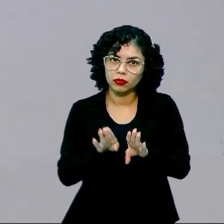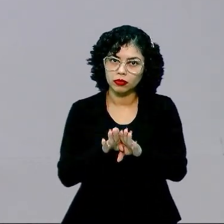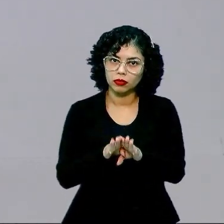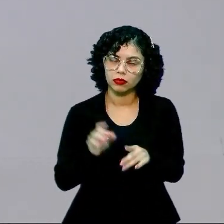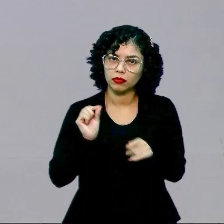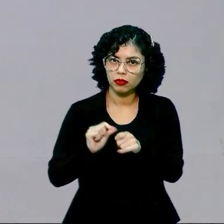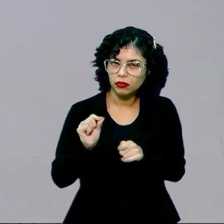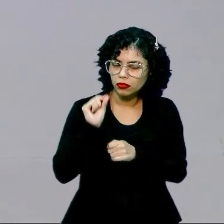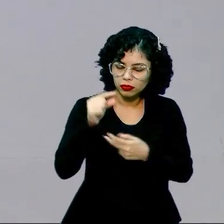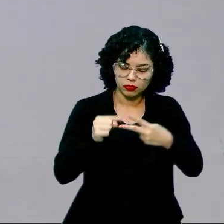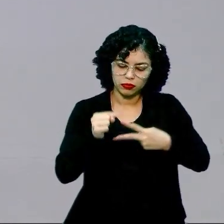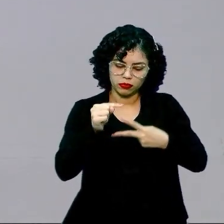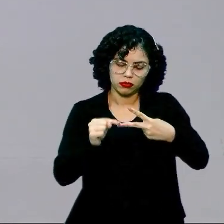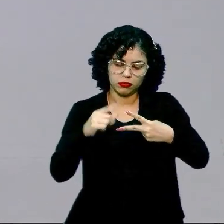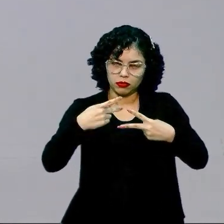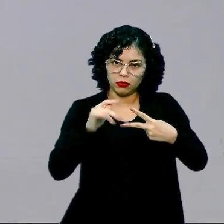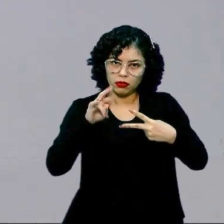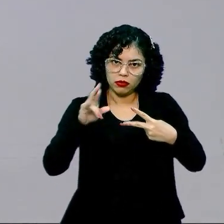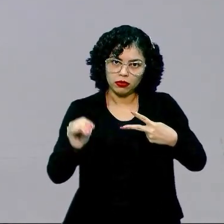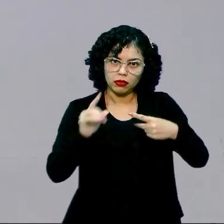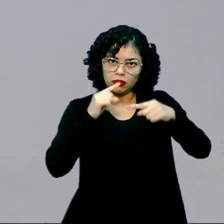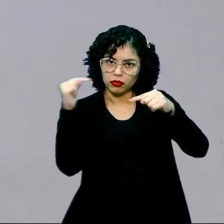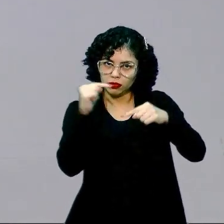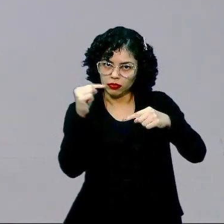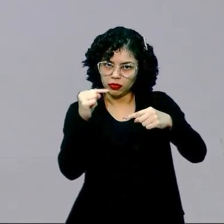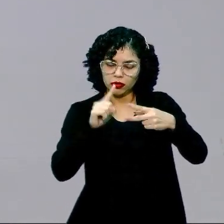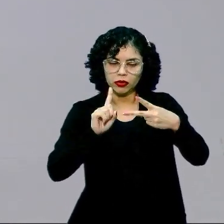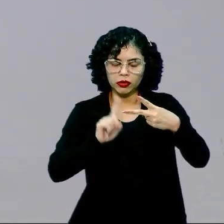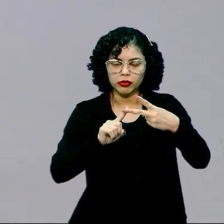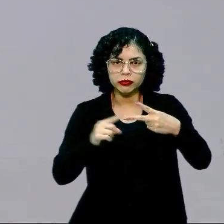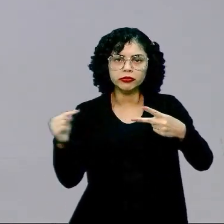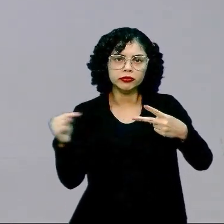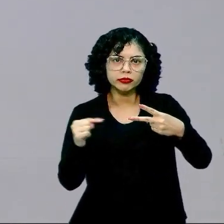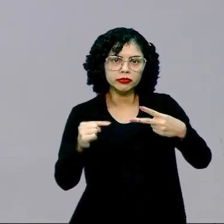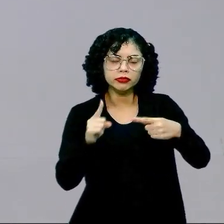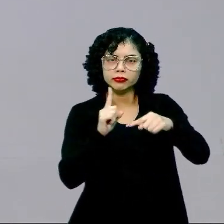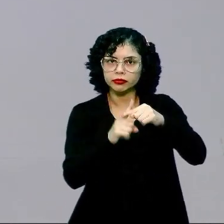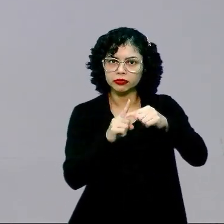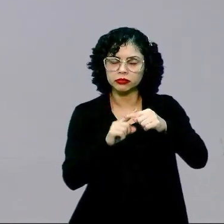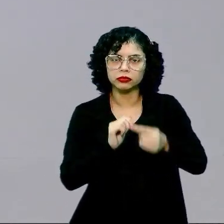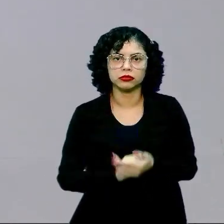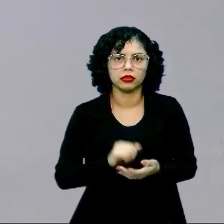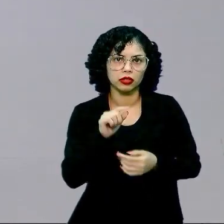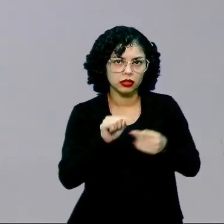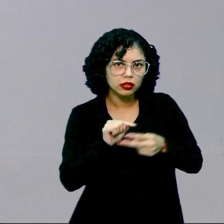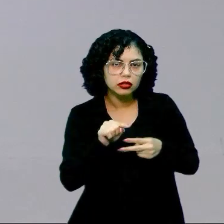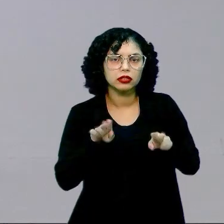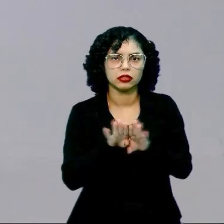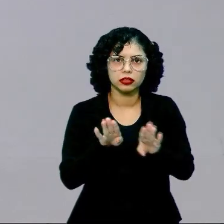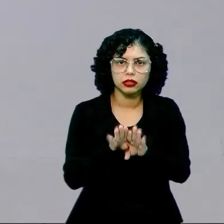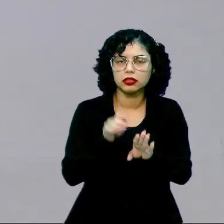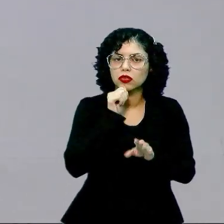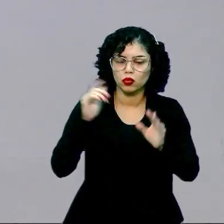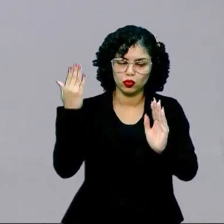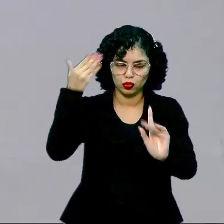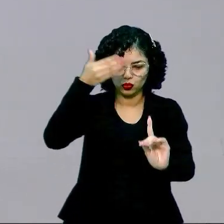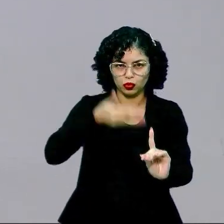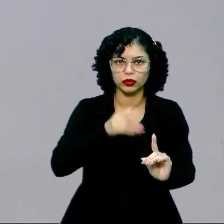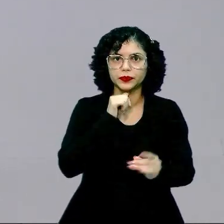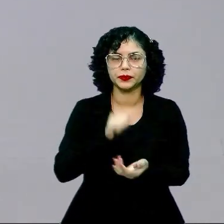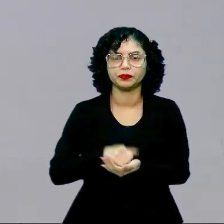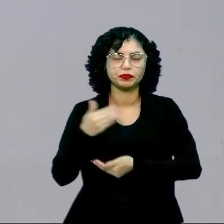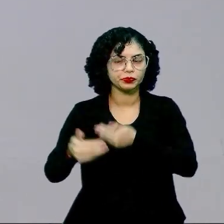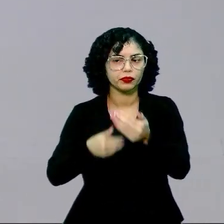é composta por dois polos. Vai ter um lado positivo e um lado negativo. São esses polos que eu vou me referir